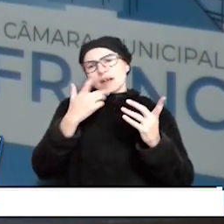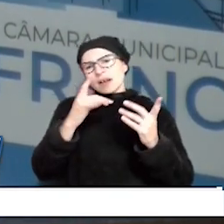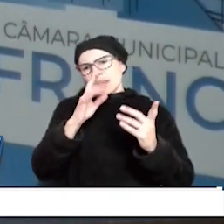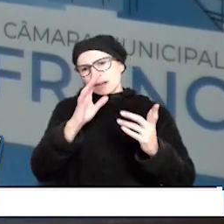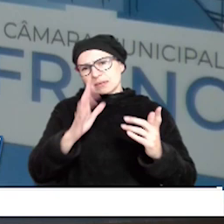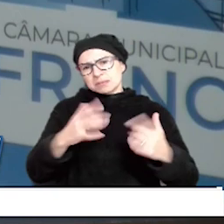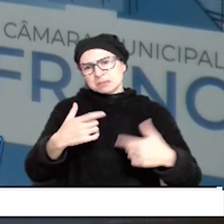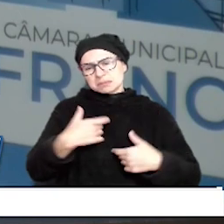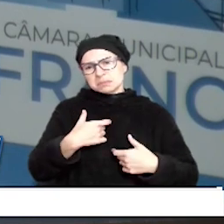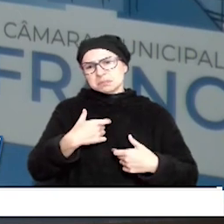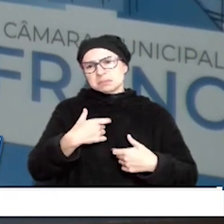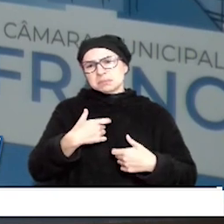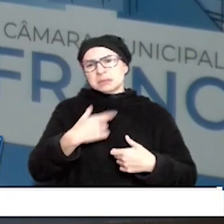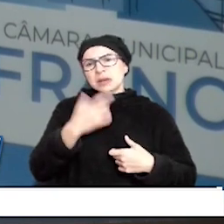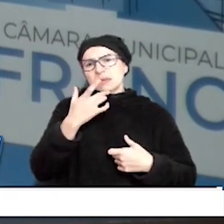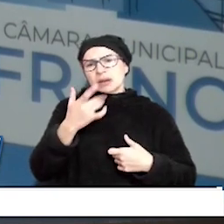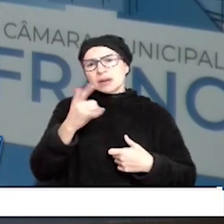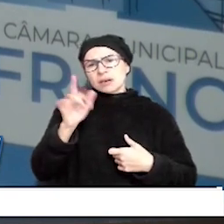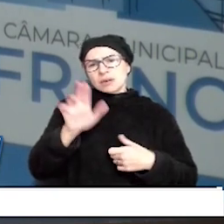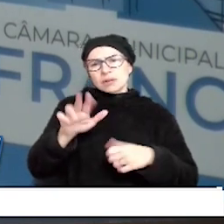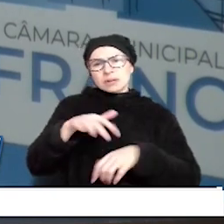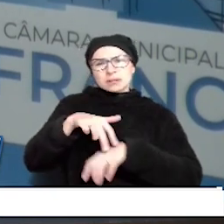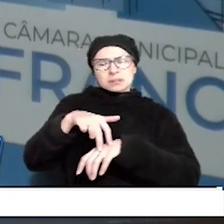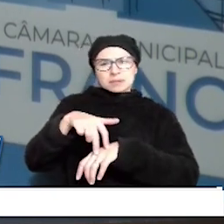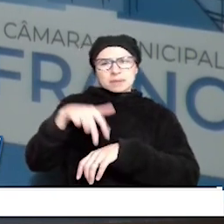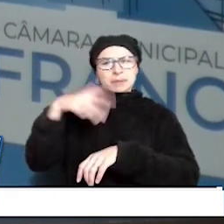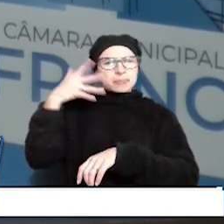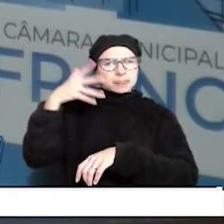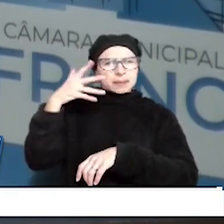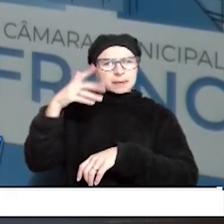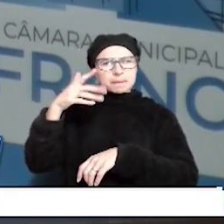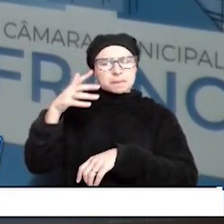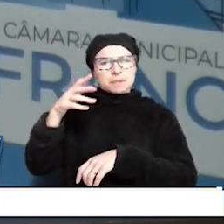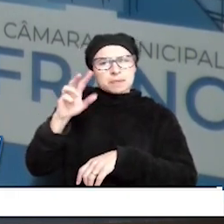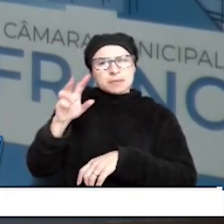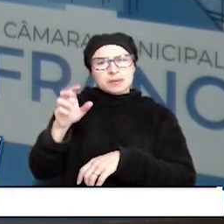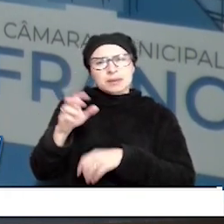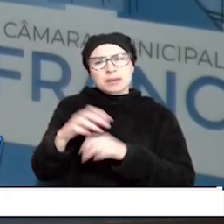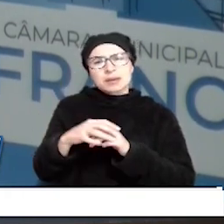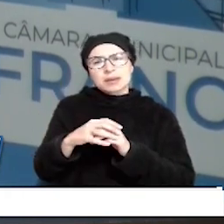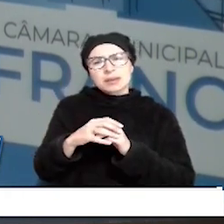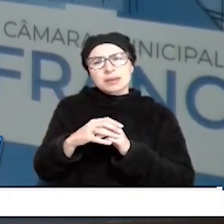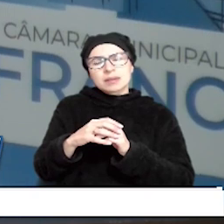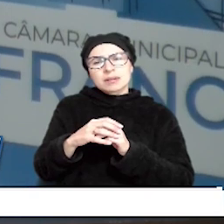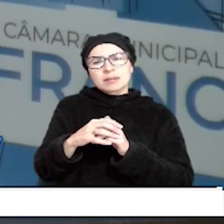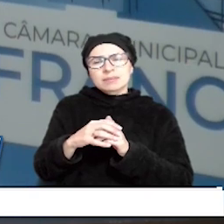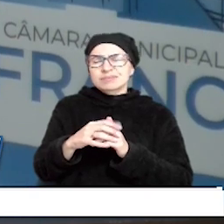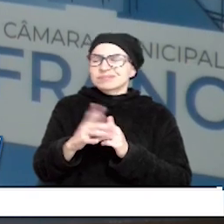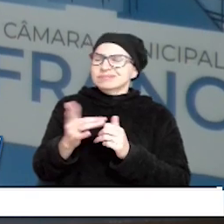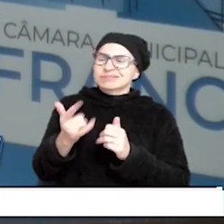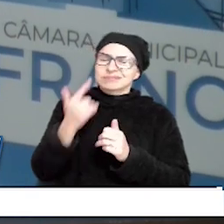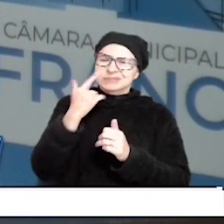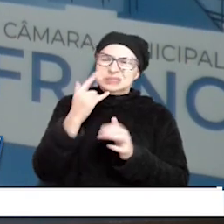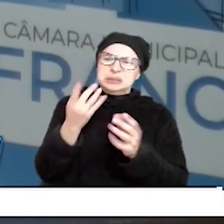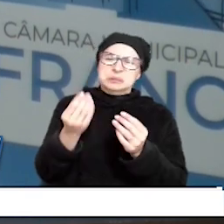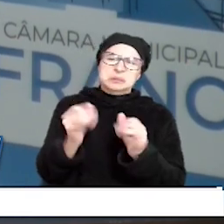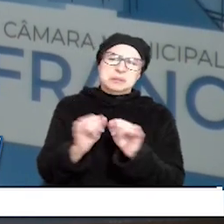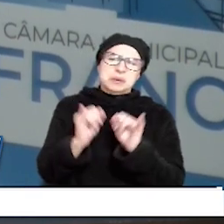mim, quando a pessoa veio usar o uso da tribuna aqui sobre um discurso, que eu escuto tanta